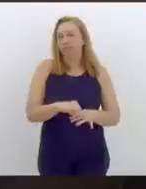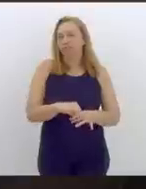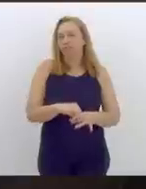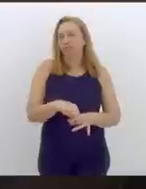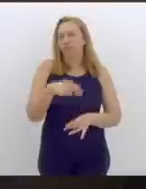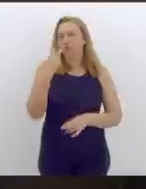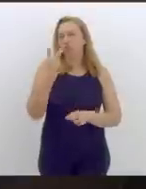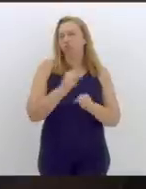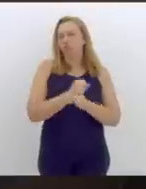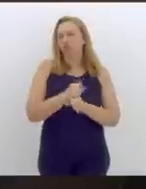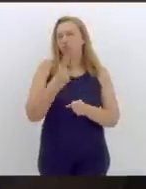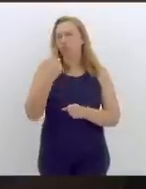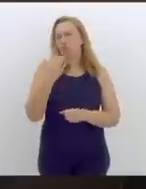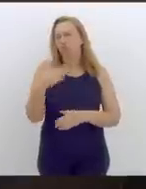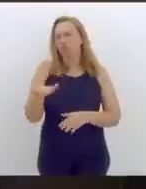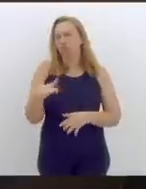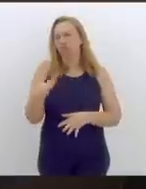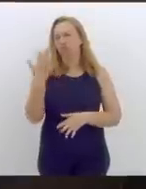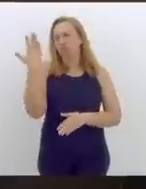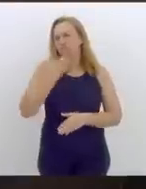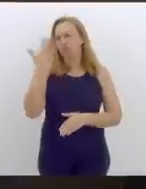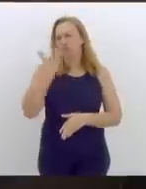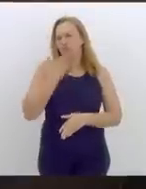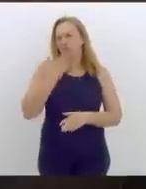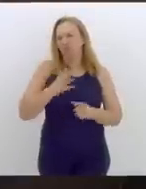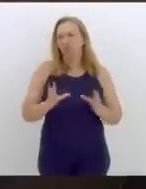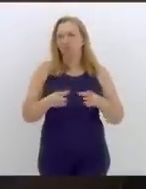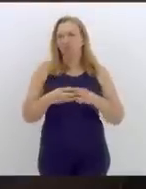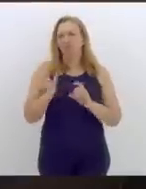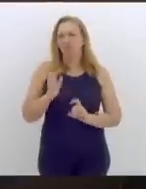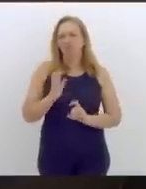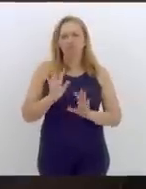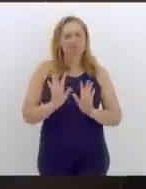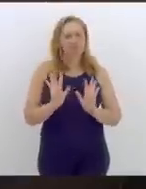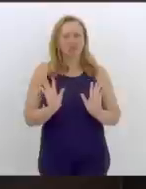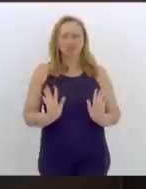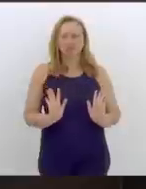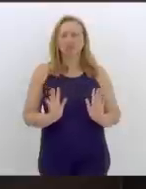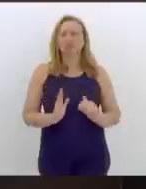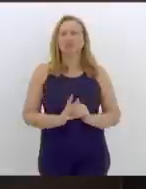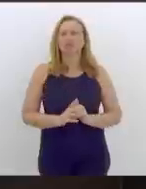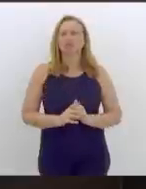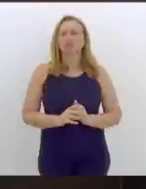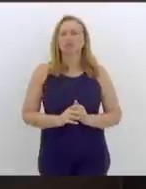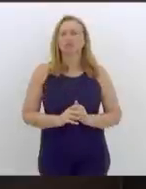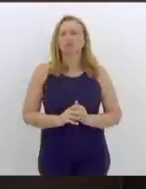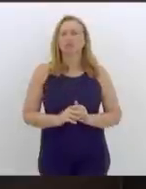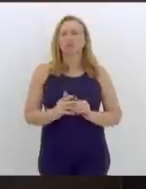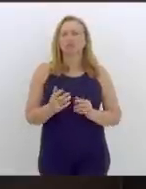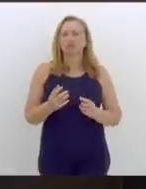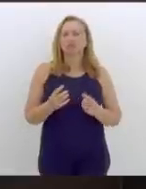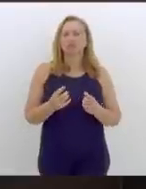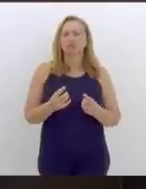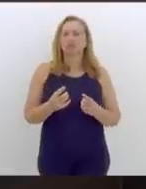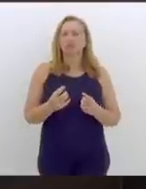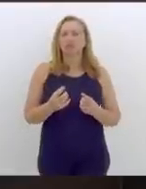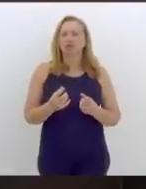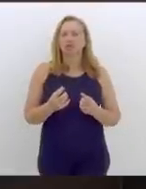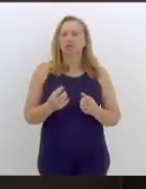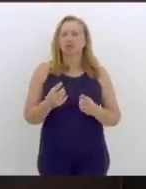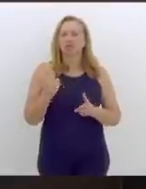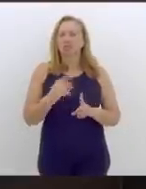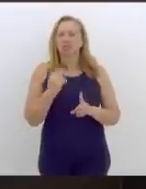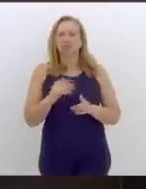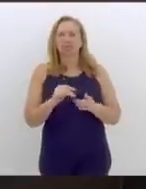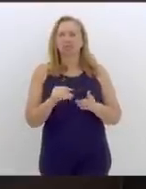foram dois anos ou um ano e pouco eu não vi a tropa assim subordinando eu não vi a tropa partindo para agressão do gestor pelo